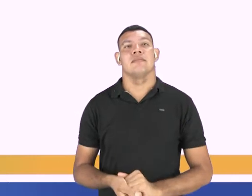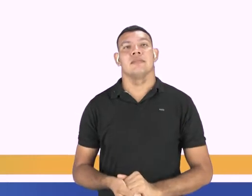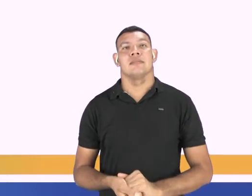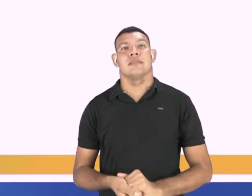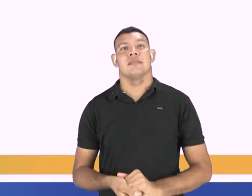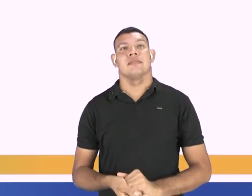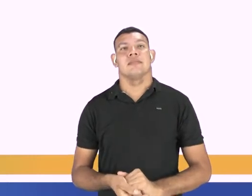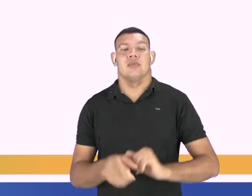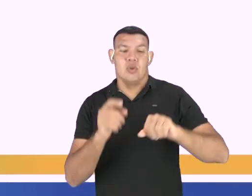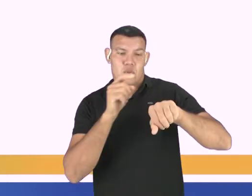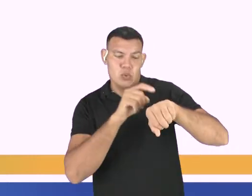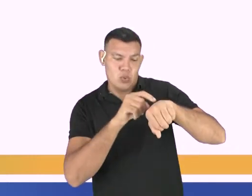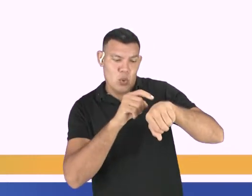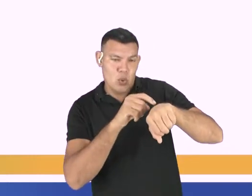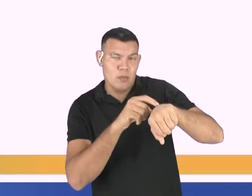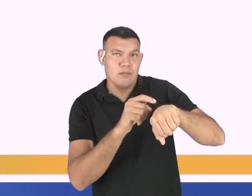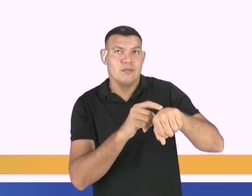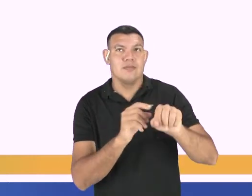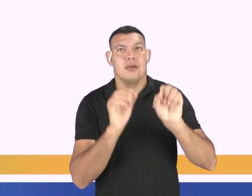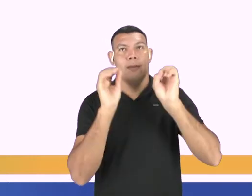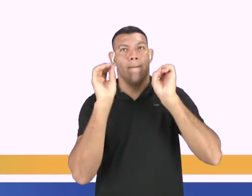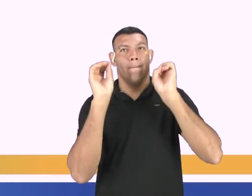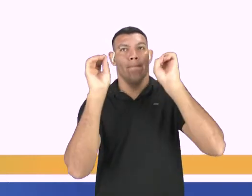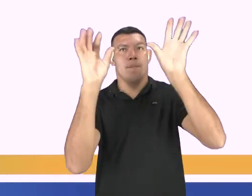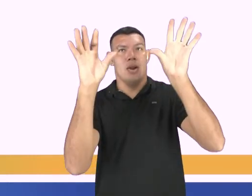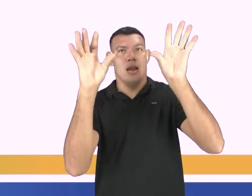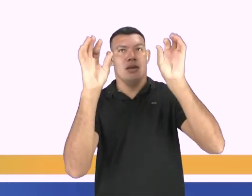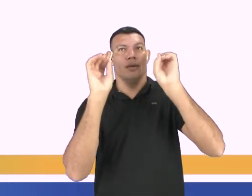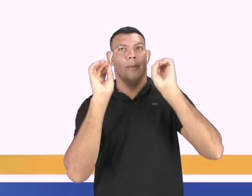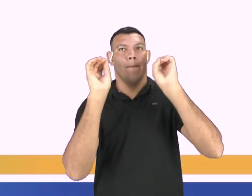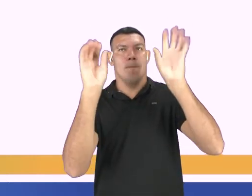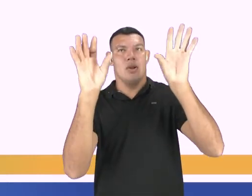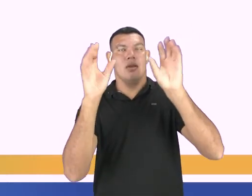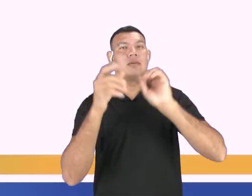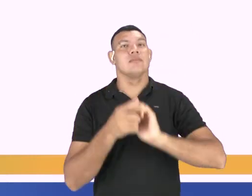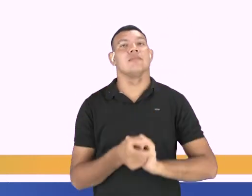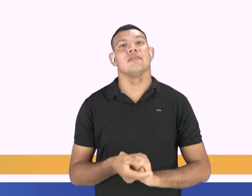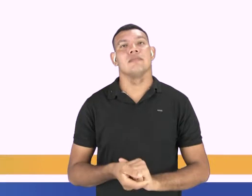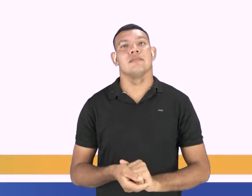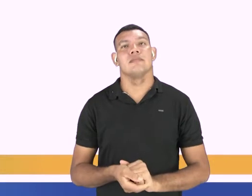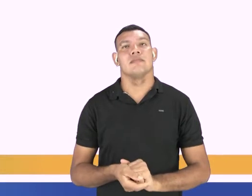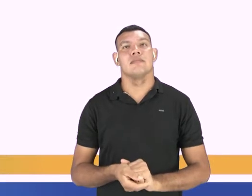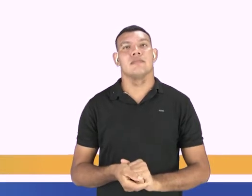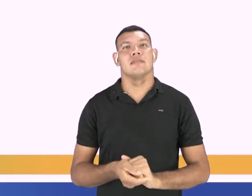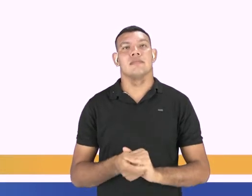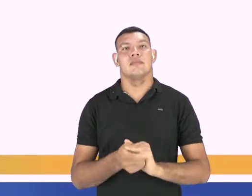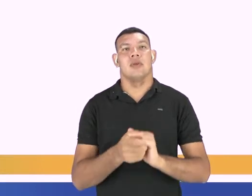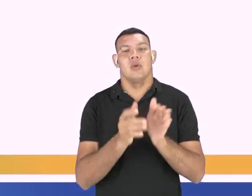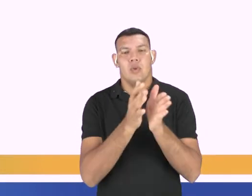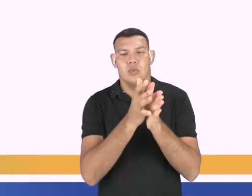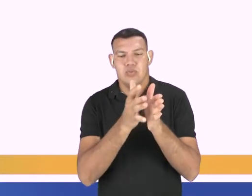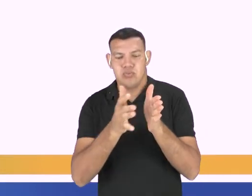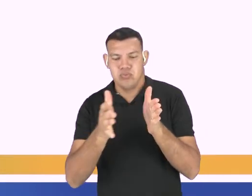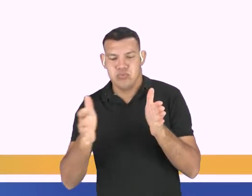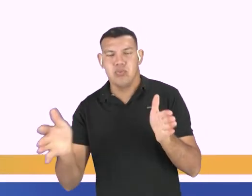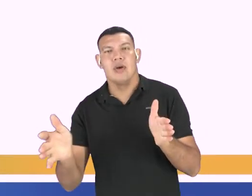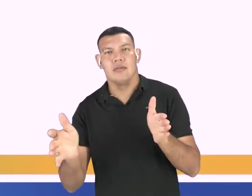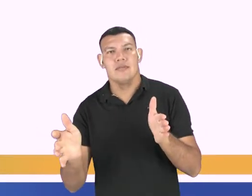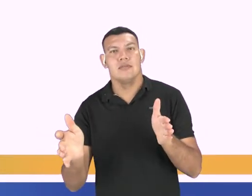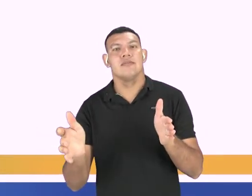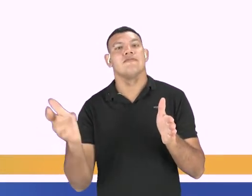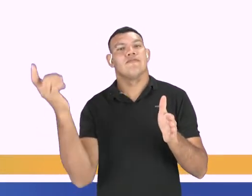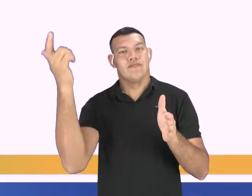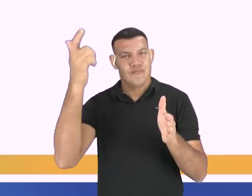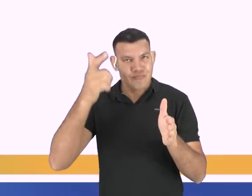num certo instante as luzes piscam simultaneamente, após quantos segundos elas